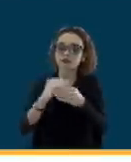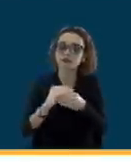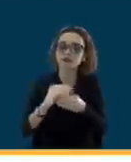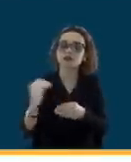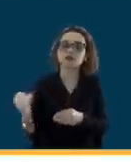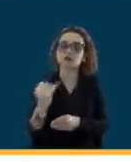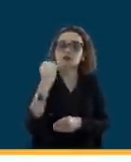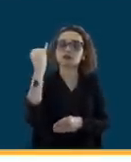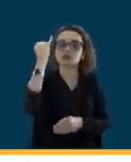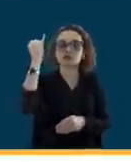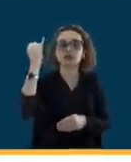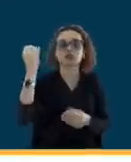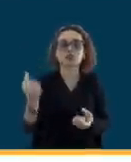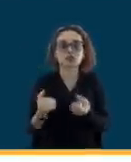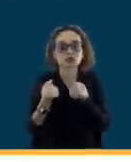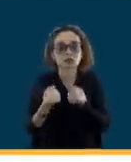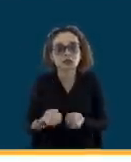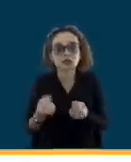peso, o significado